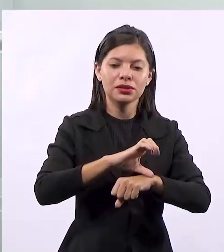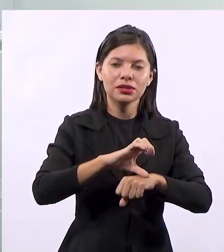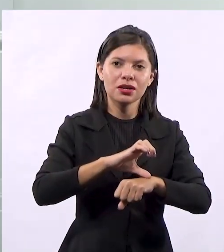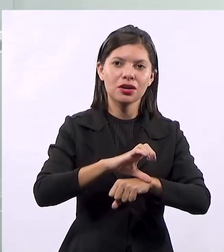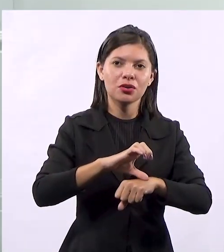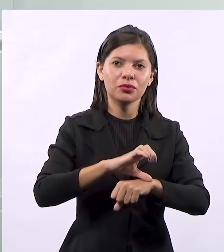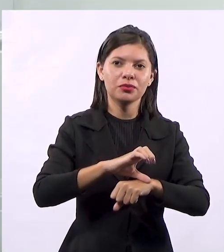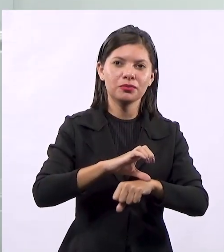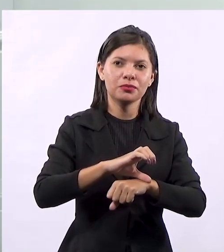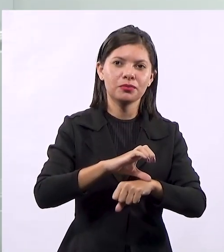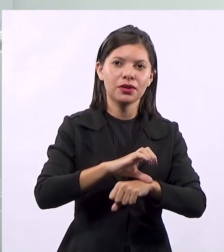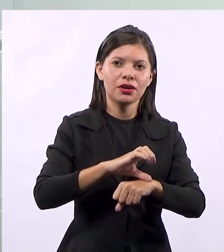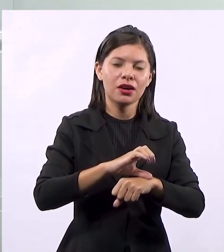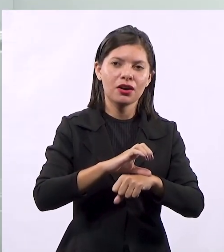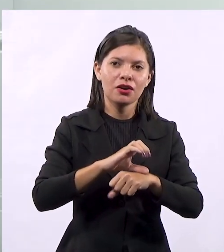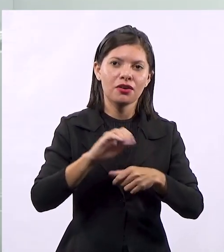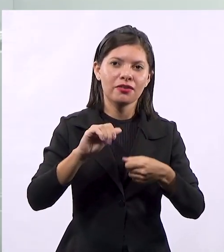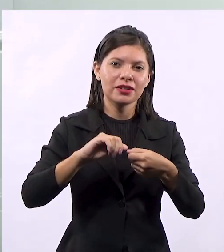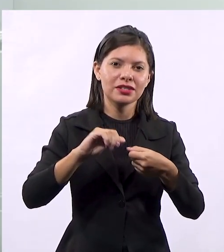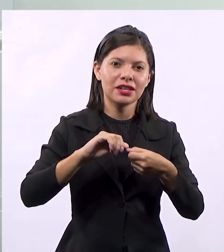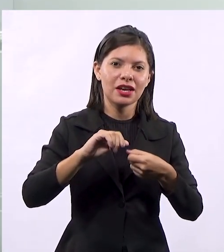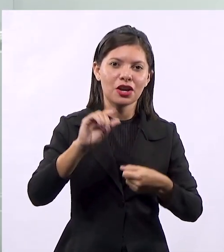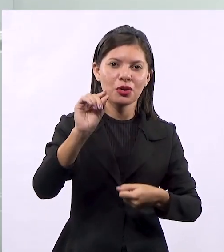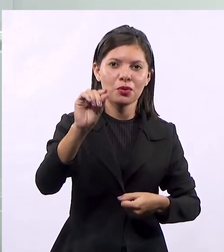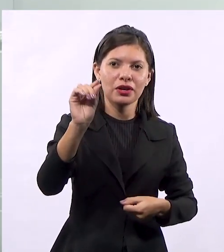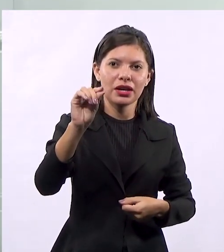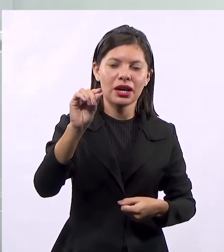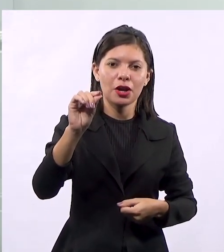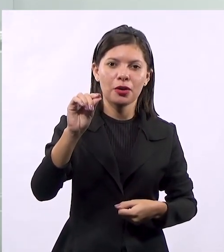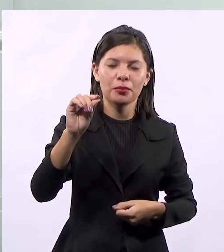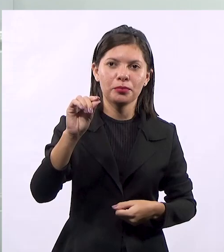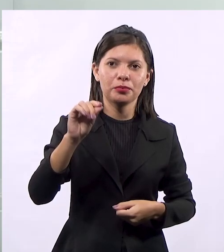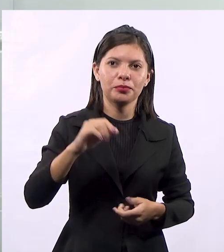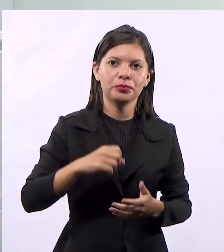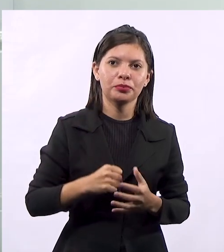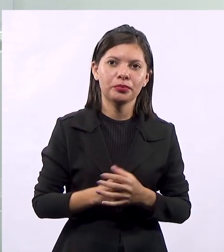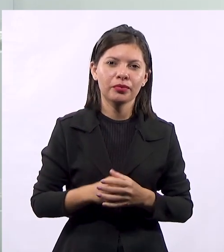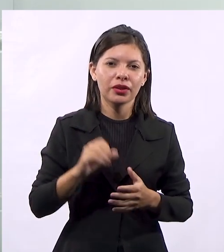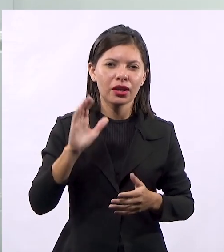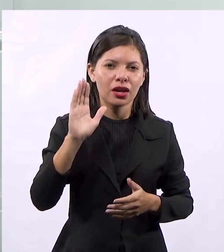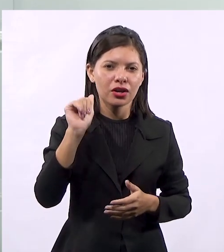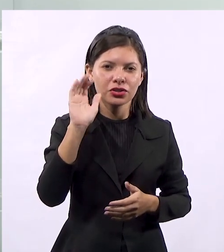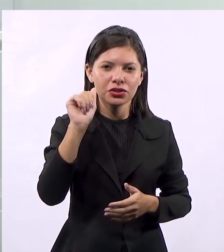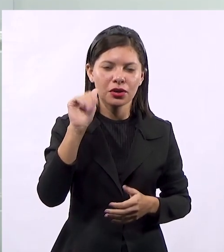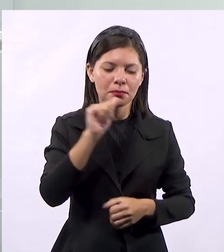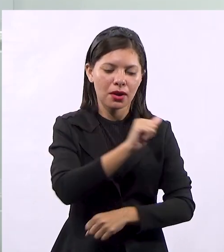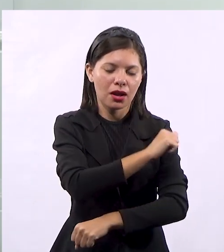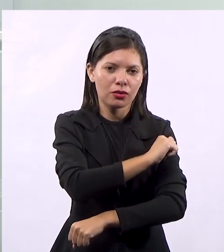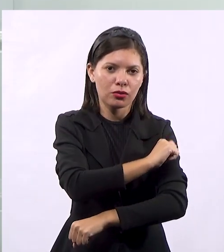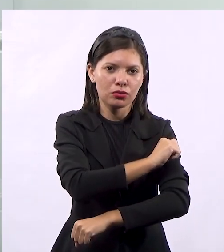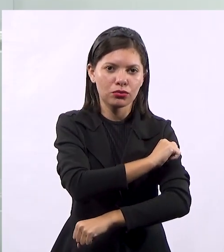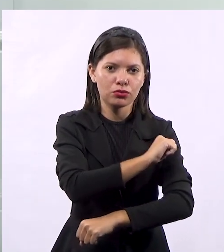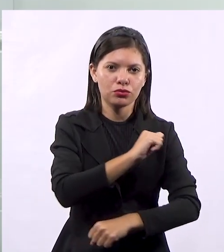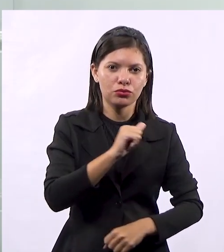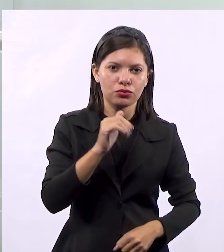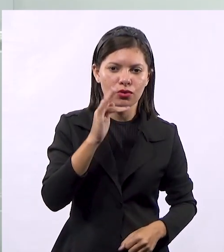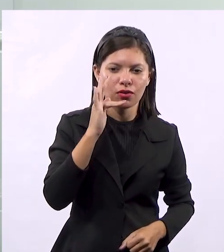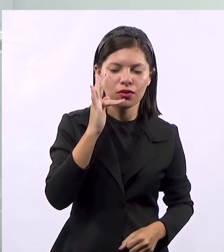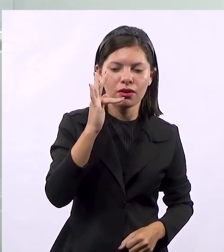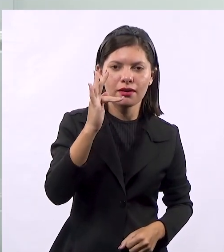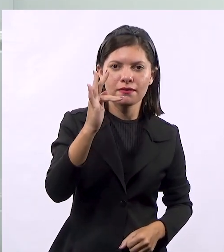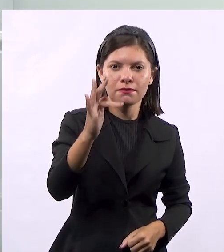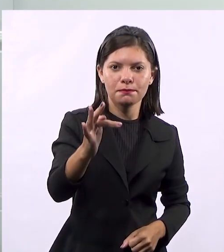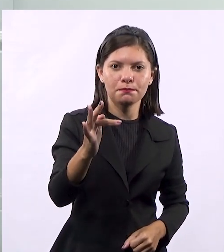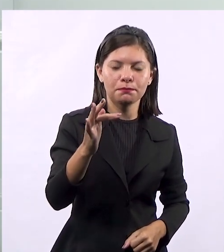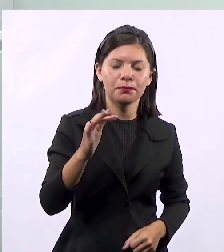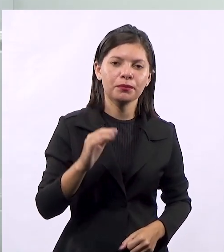como a Constituição ela chega a ser prolixa para que o direito seja garantido. Ela fala até de fazer a chamada escolar, ou seja,